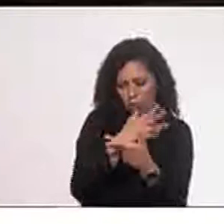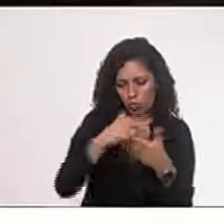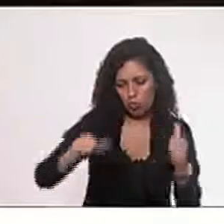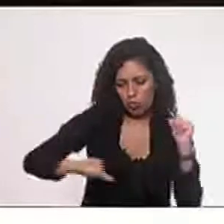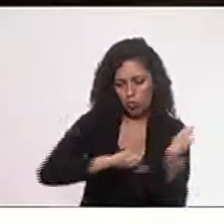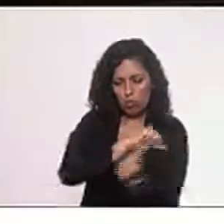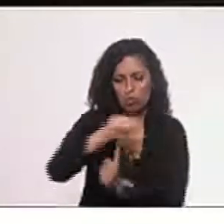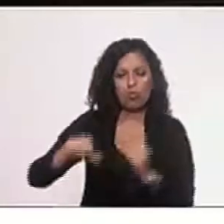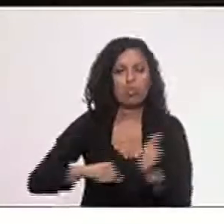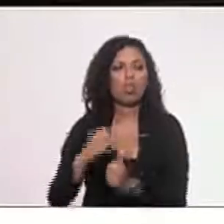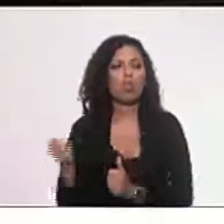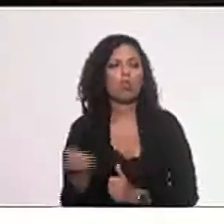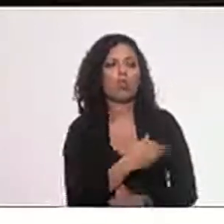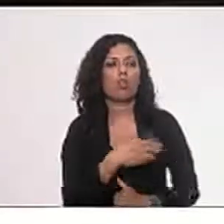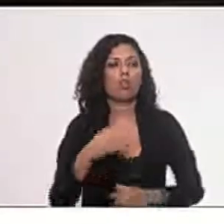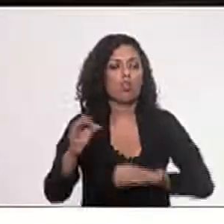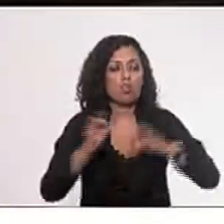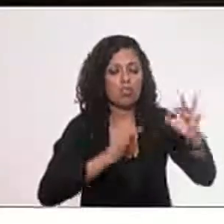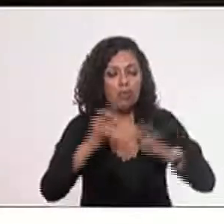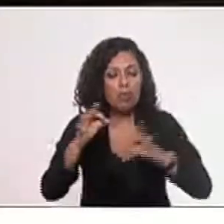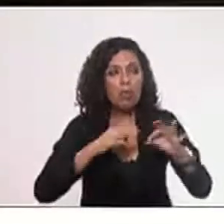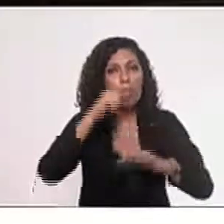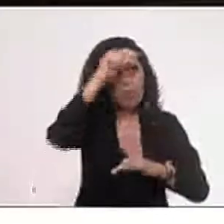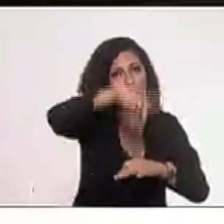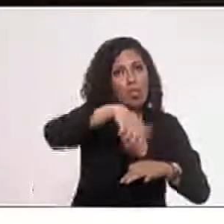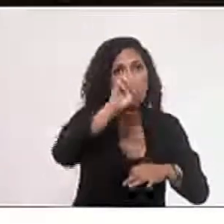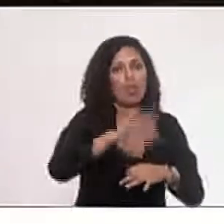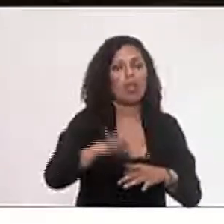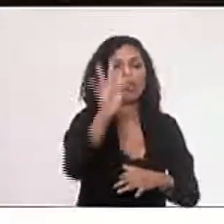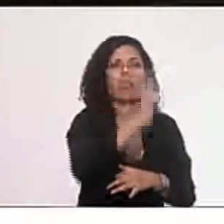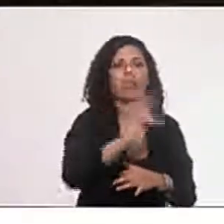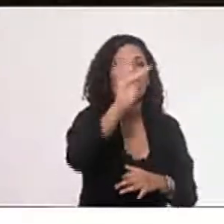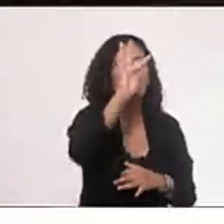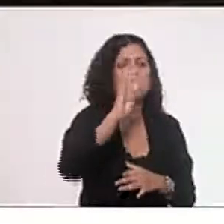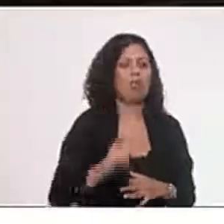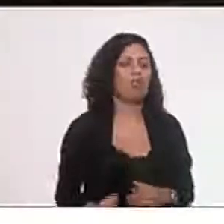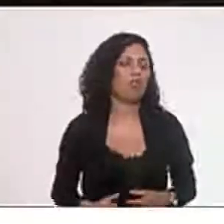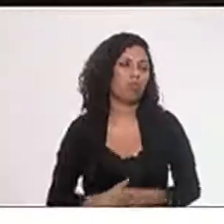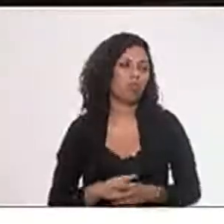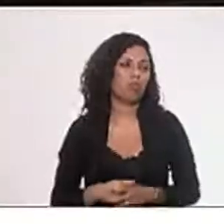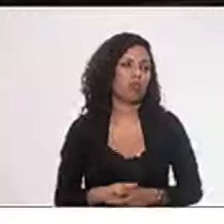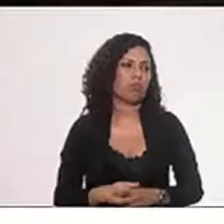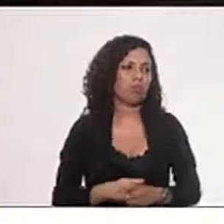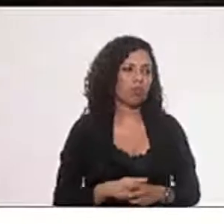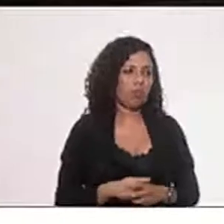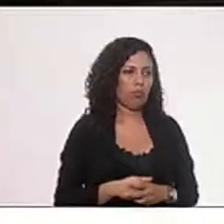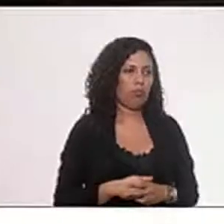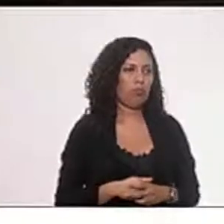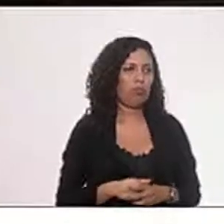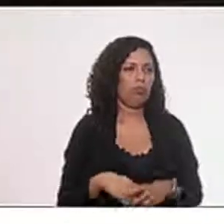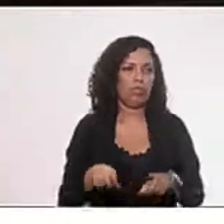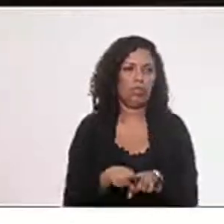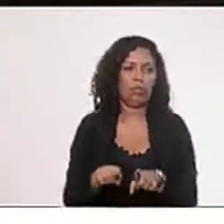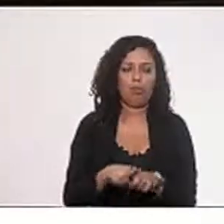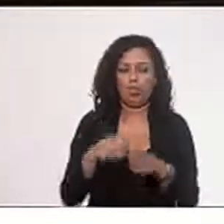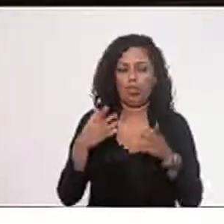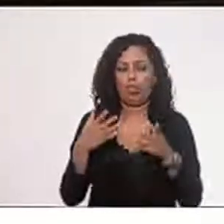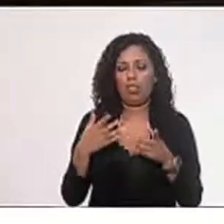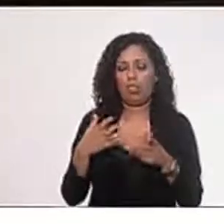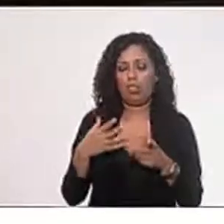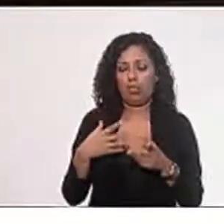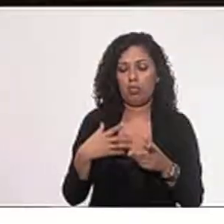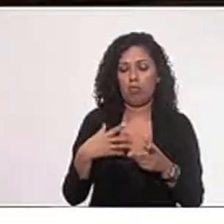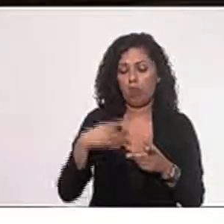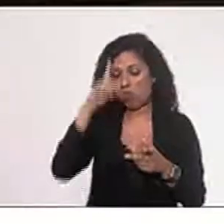que é produzido no essencial pelas universidades públicas aliás outro ele outro dado desconhecido pelo presidente